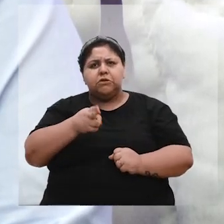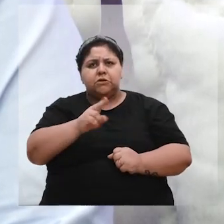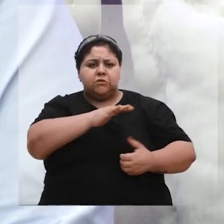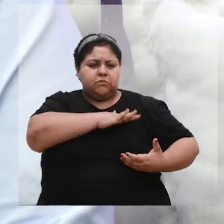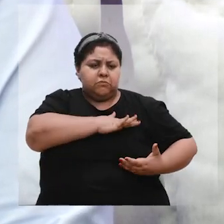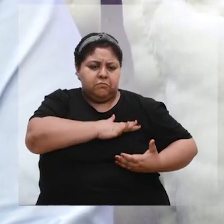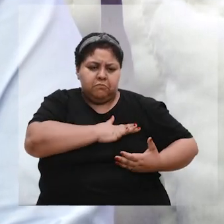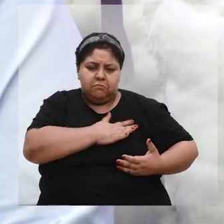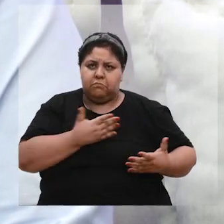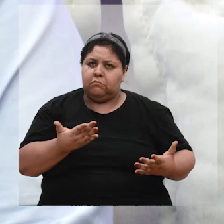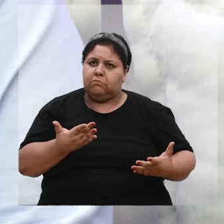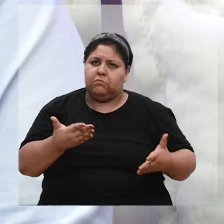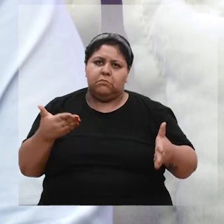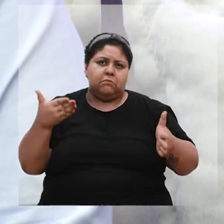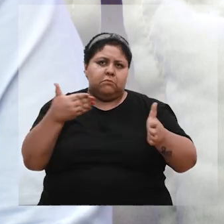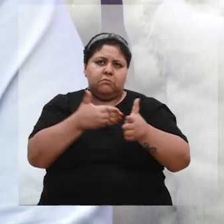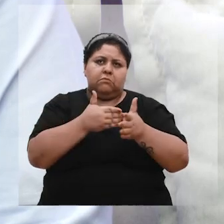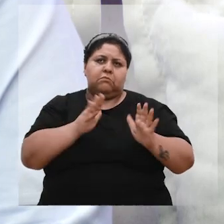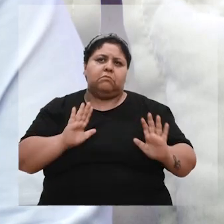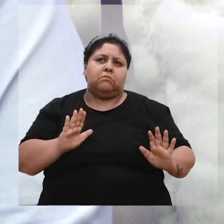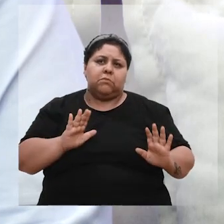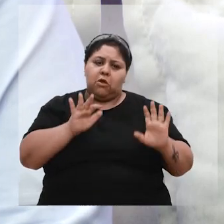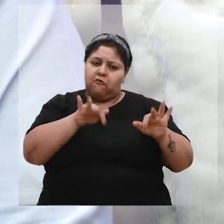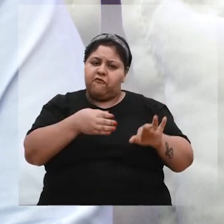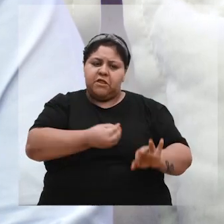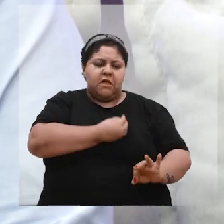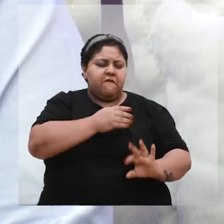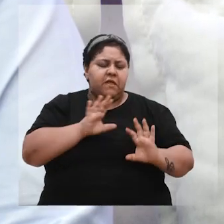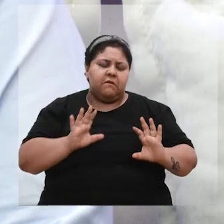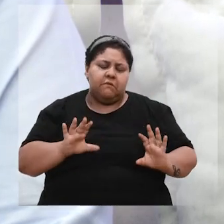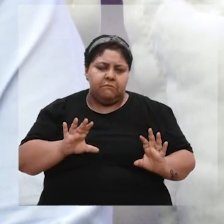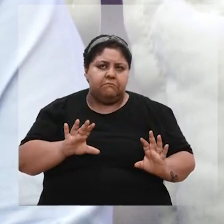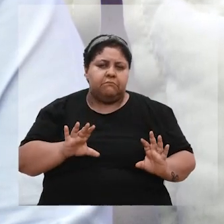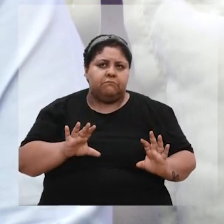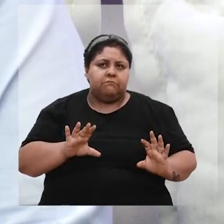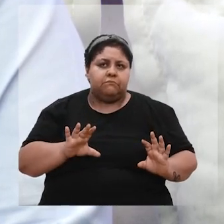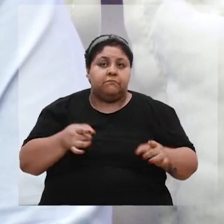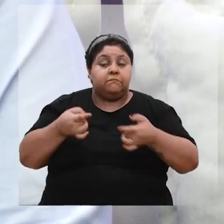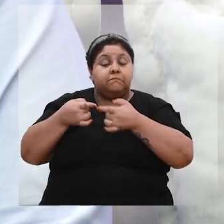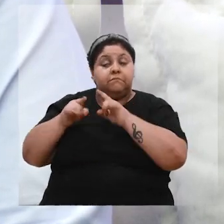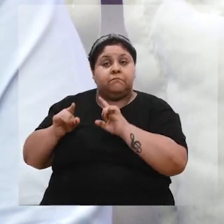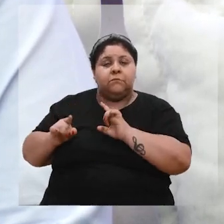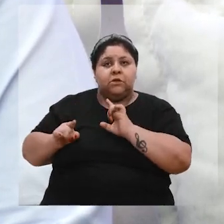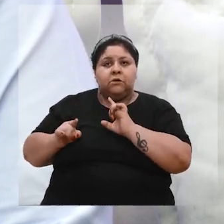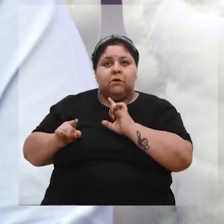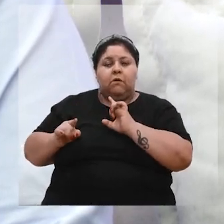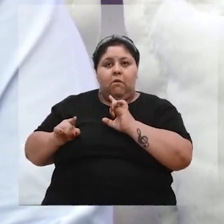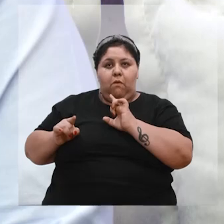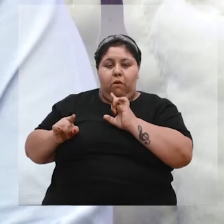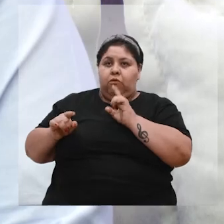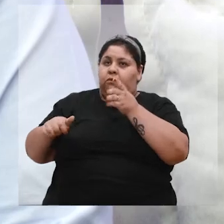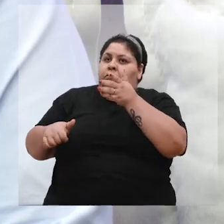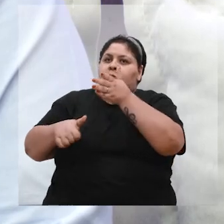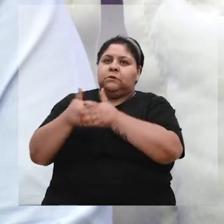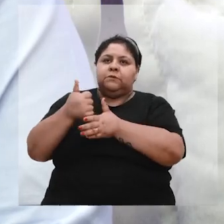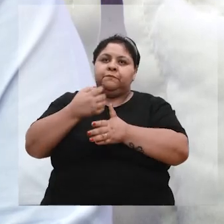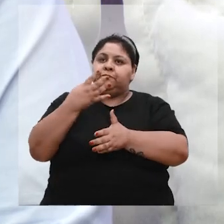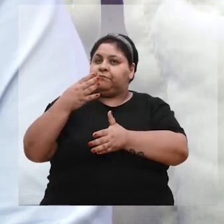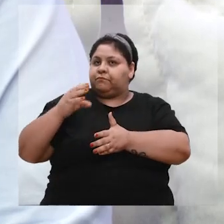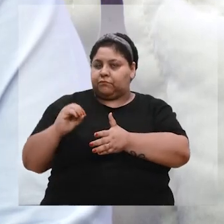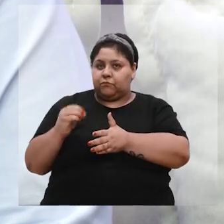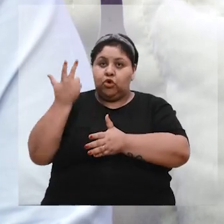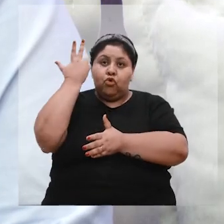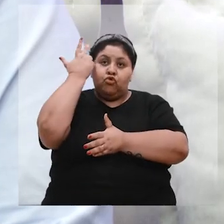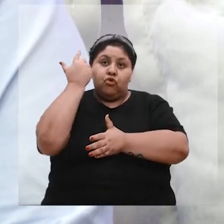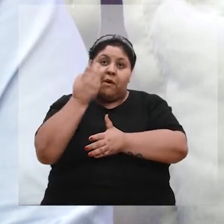seguir fazendo a mamografia dela até, né, o fim da vida, assim. Mas o preconizado é isso,